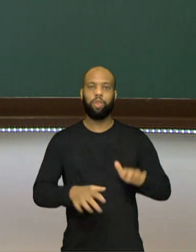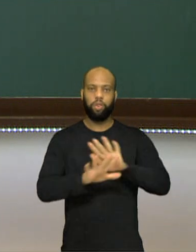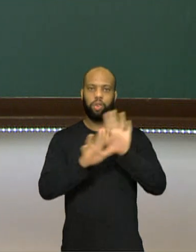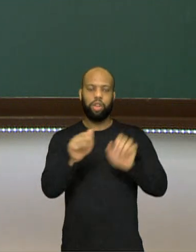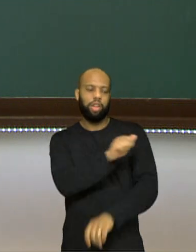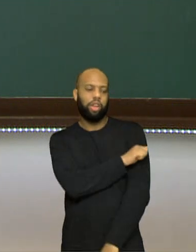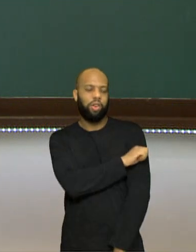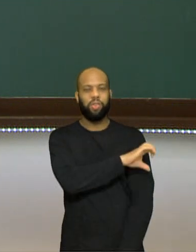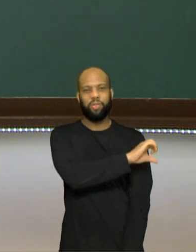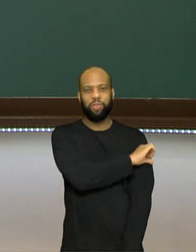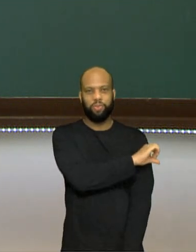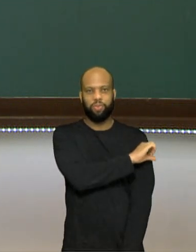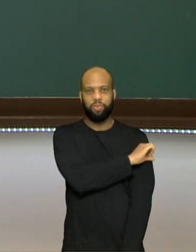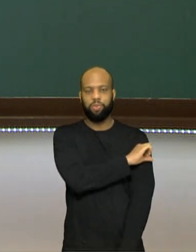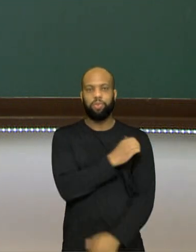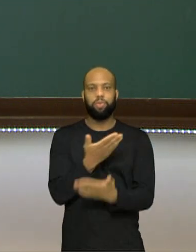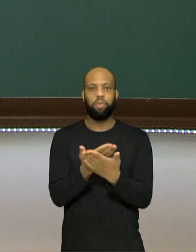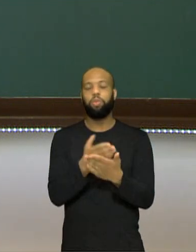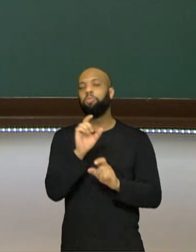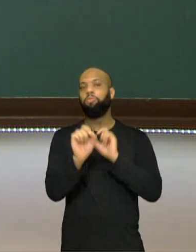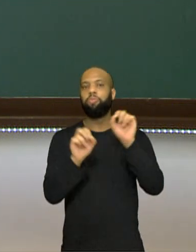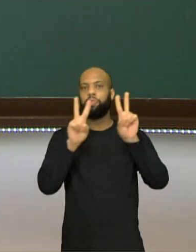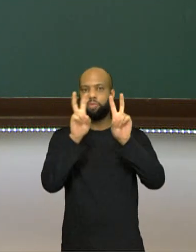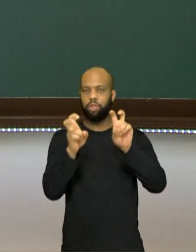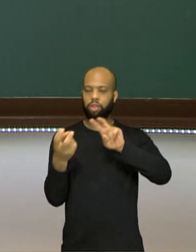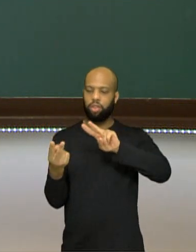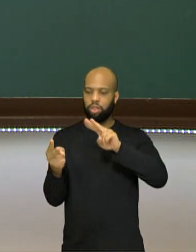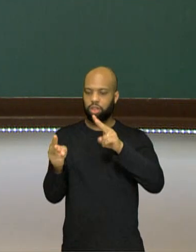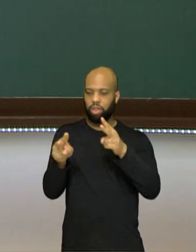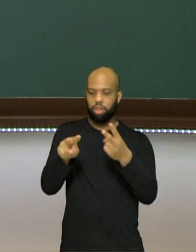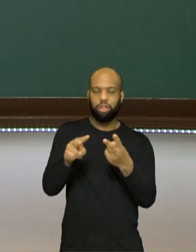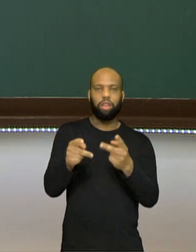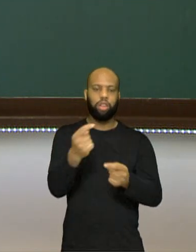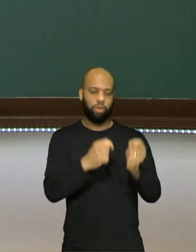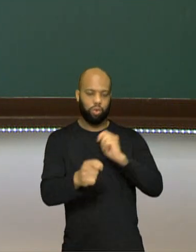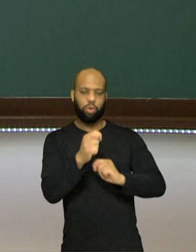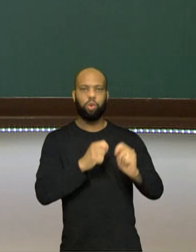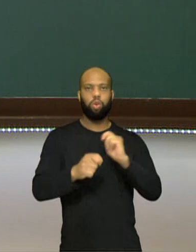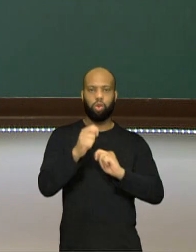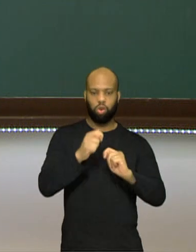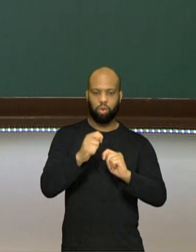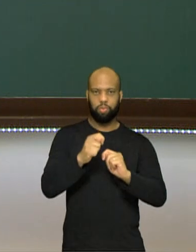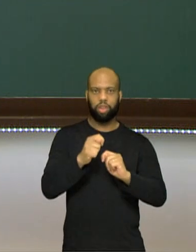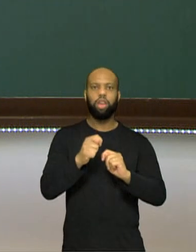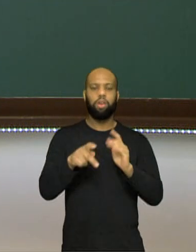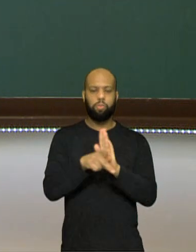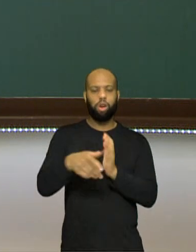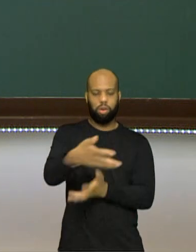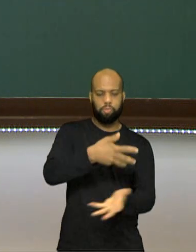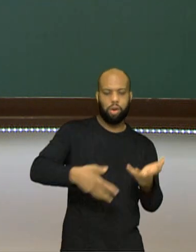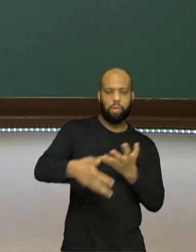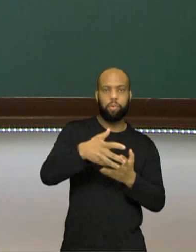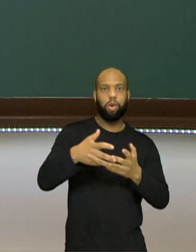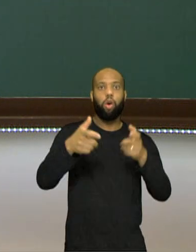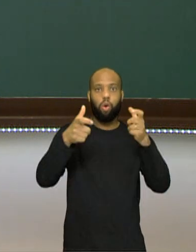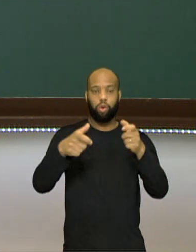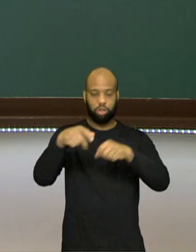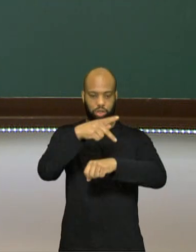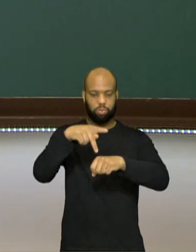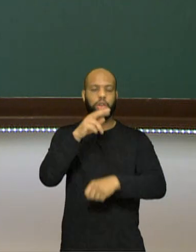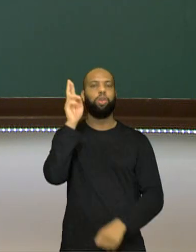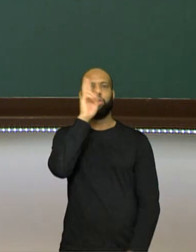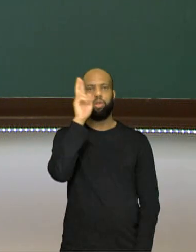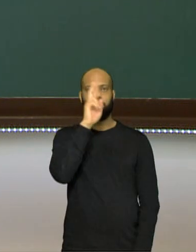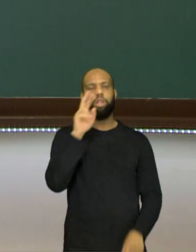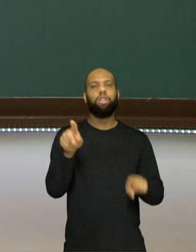Olá, estudantes do nono ano. Nessa aula nós vamos falar sobre a transição econômica para a economia de mercado da Rússia e como